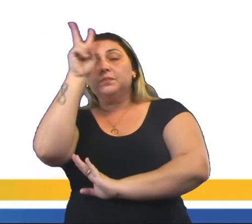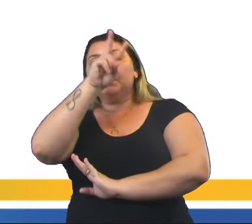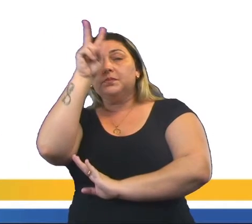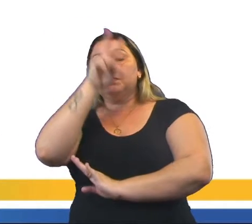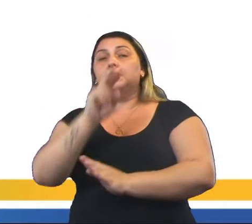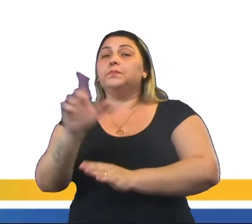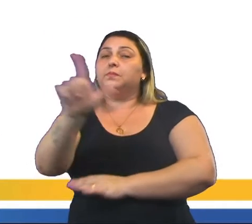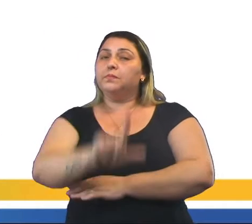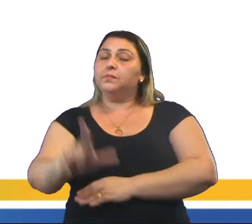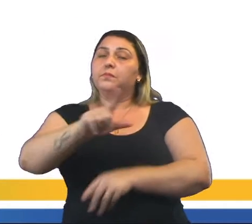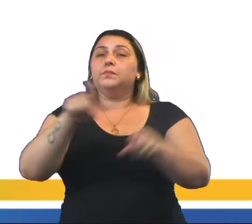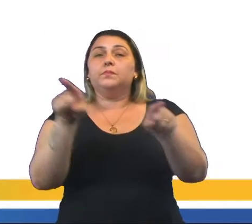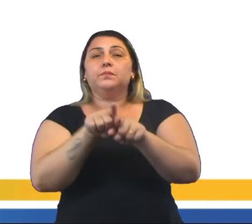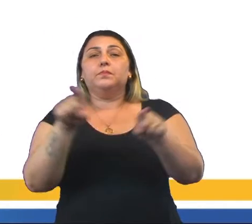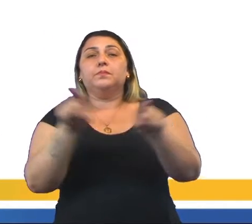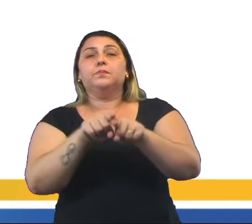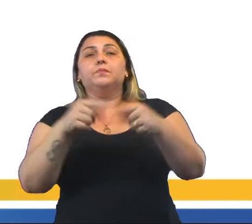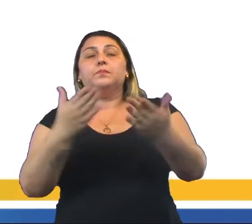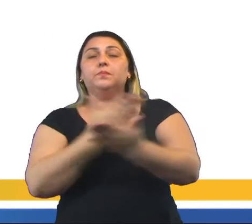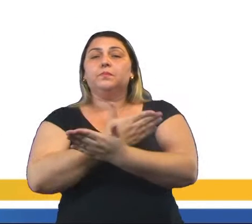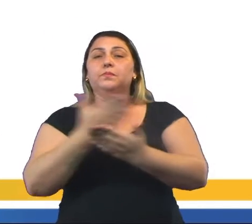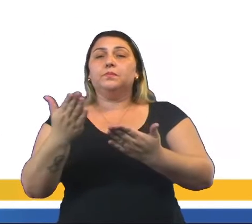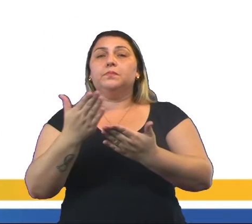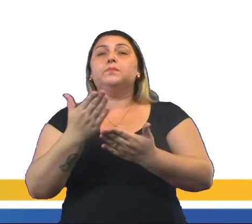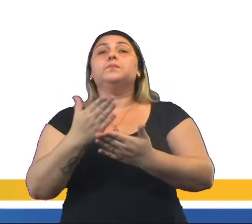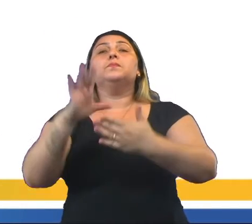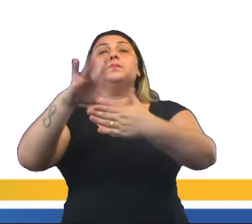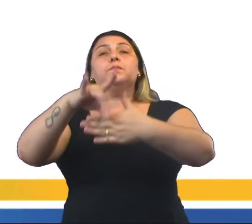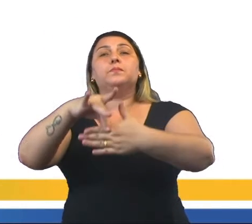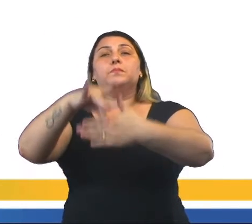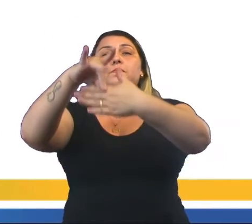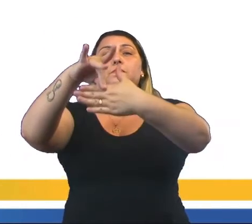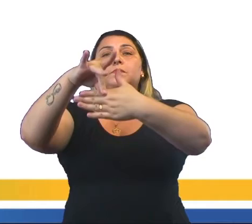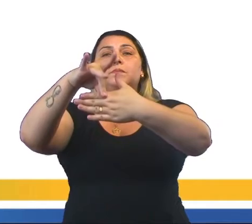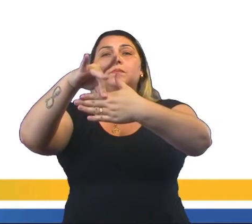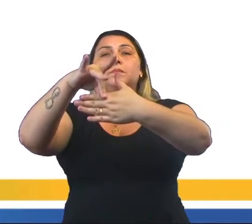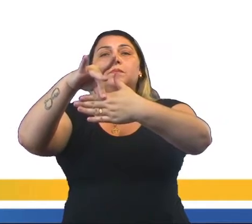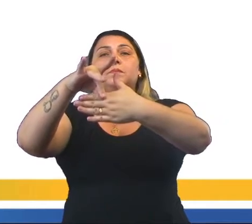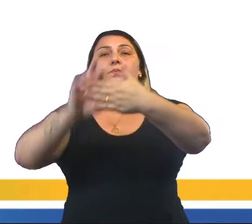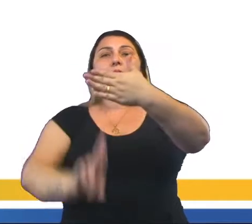a literatura também, que marca o início do realismo.